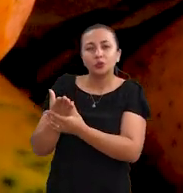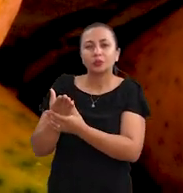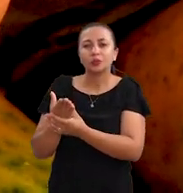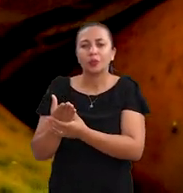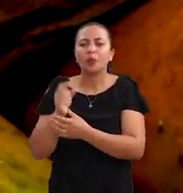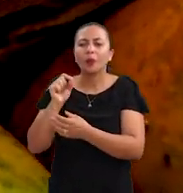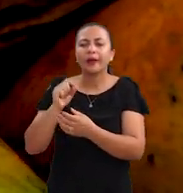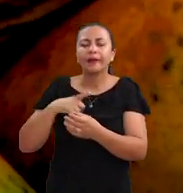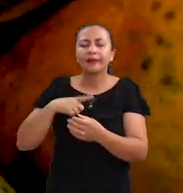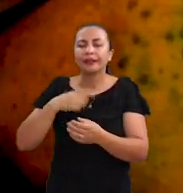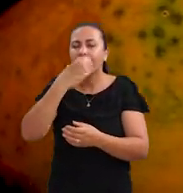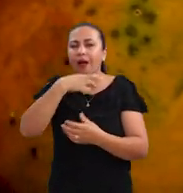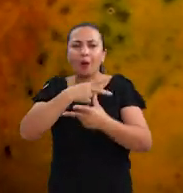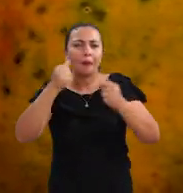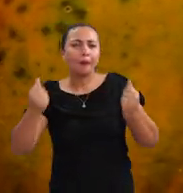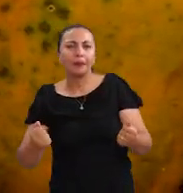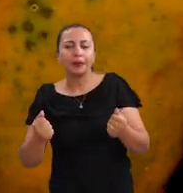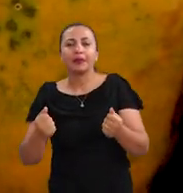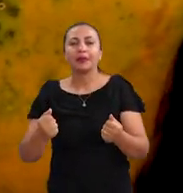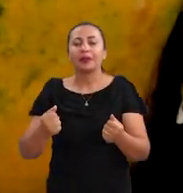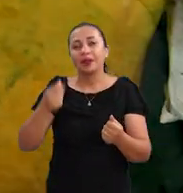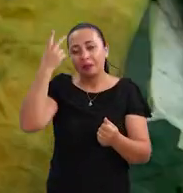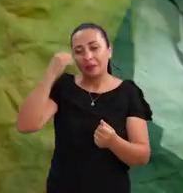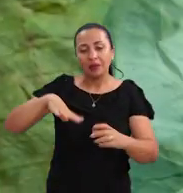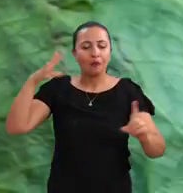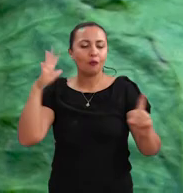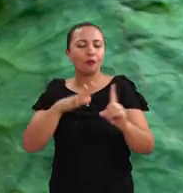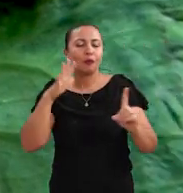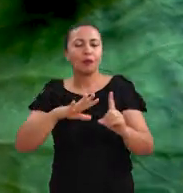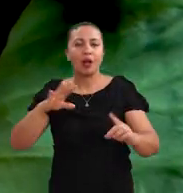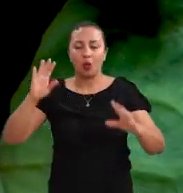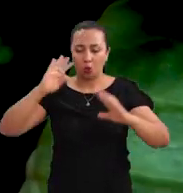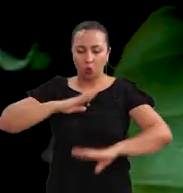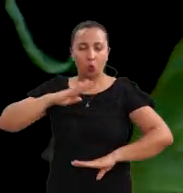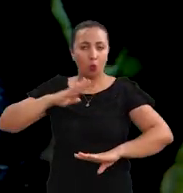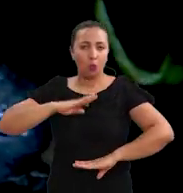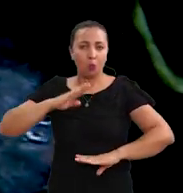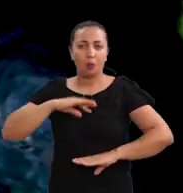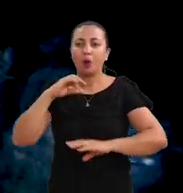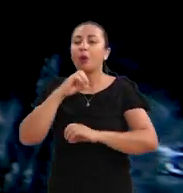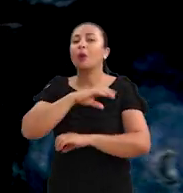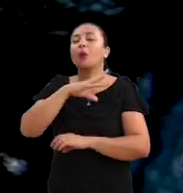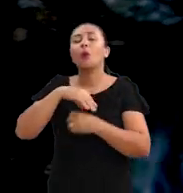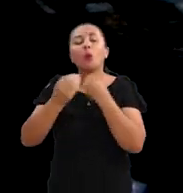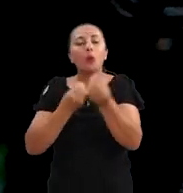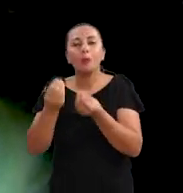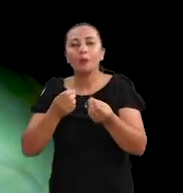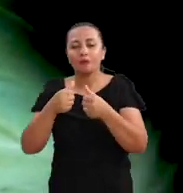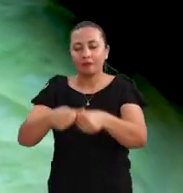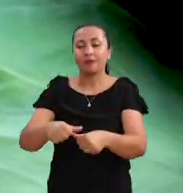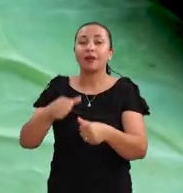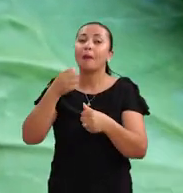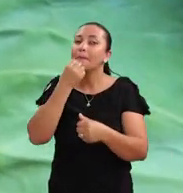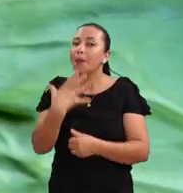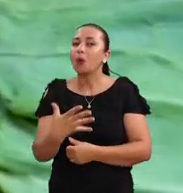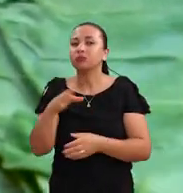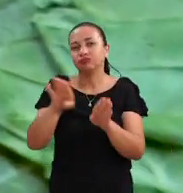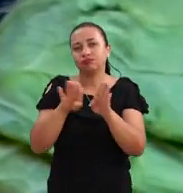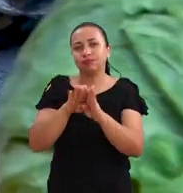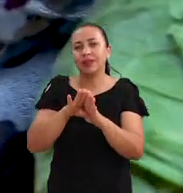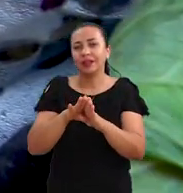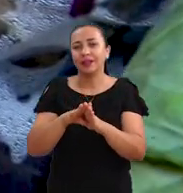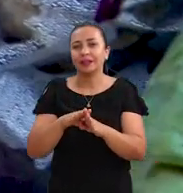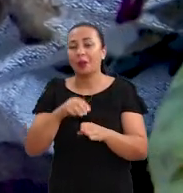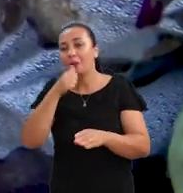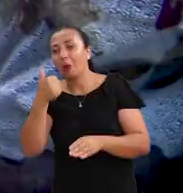a composição química desses alimentos, como ela influencia no nosso organismo, né? Quais são os benefícios, né? Vantagens e desvantagens